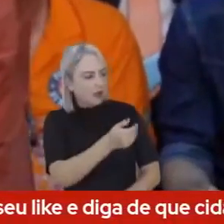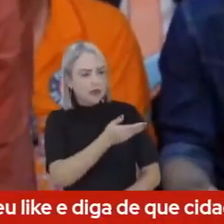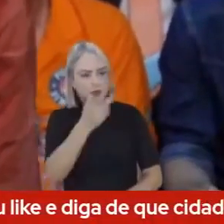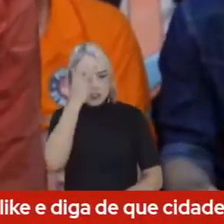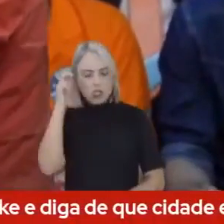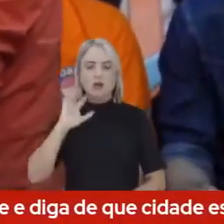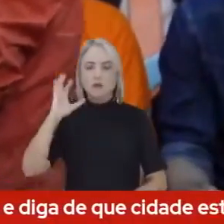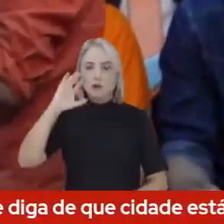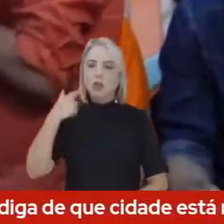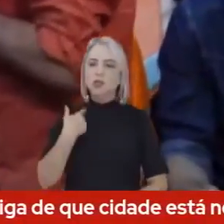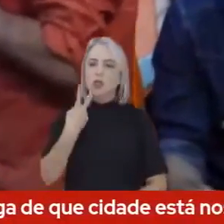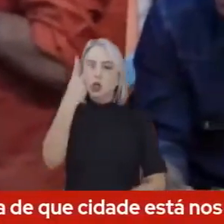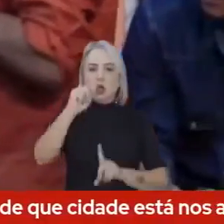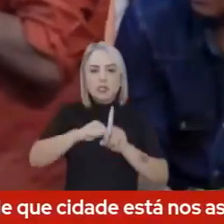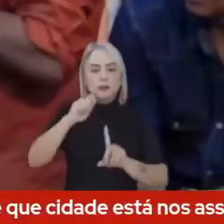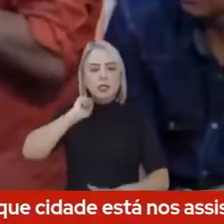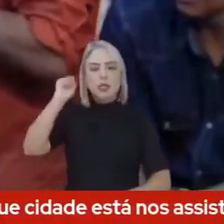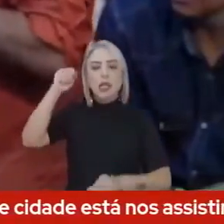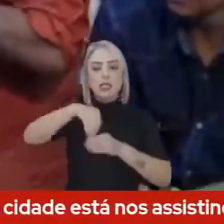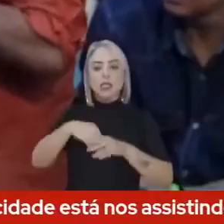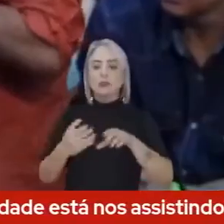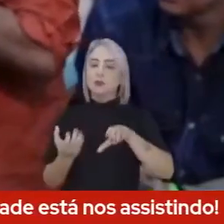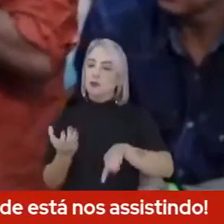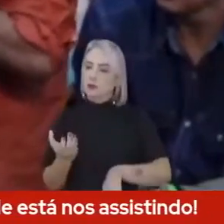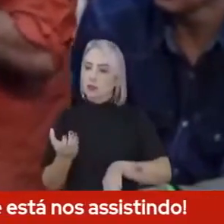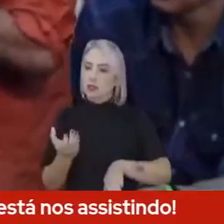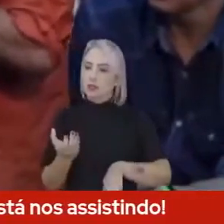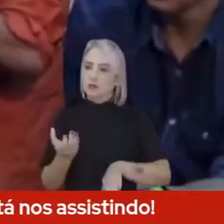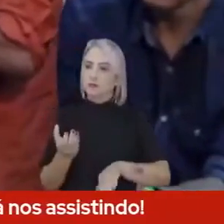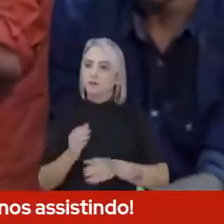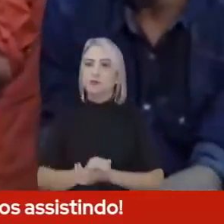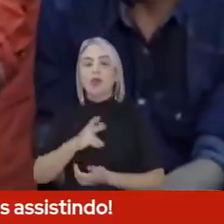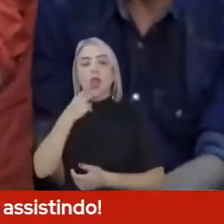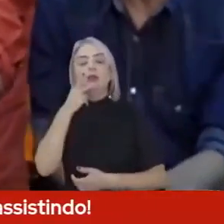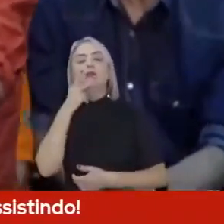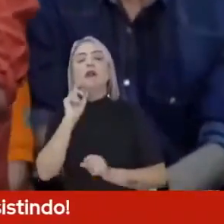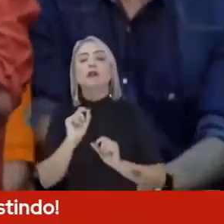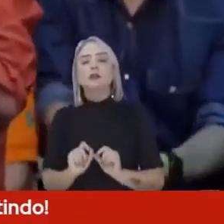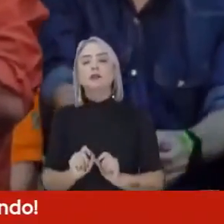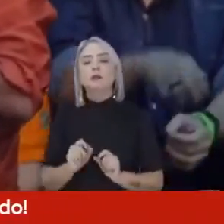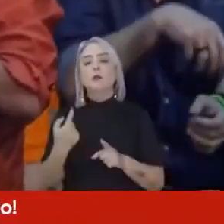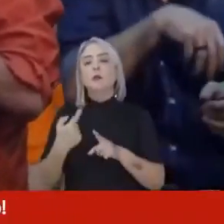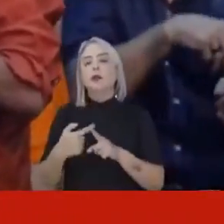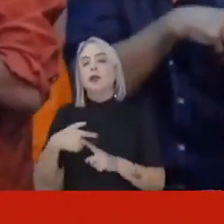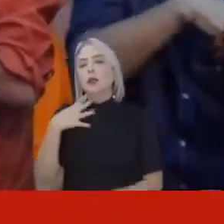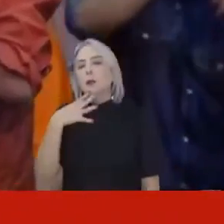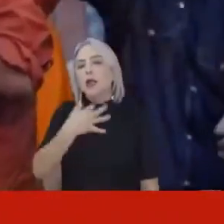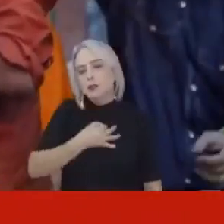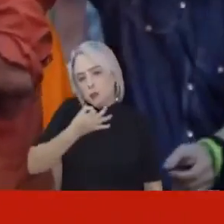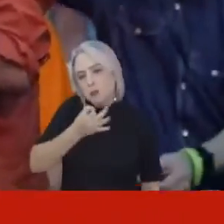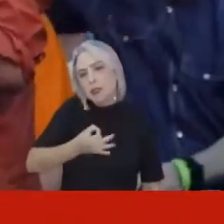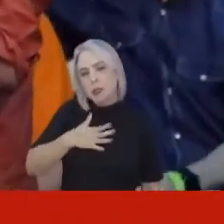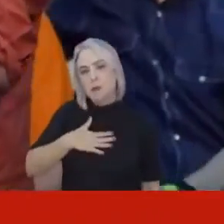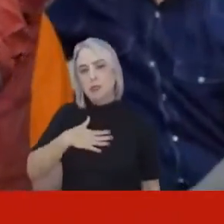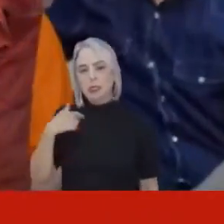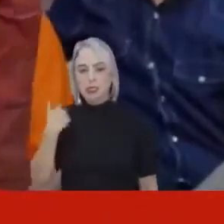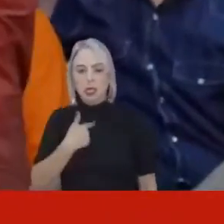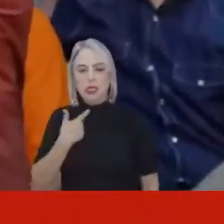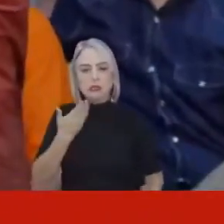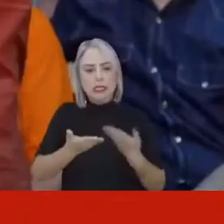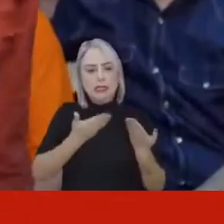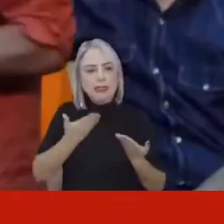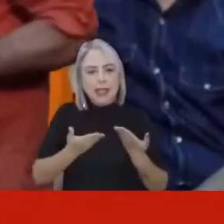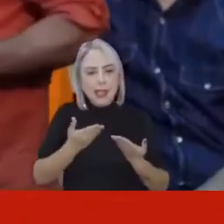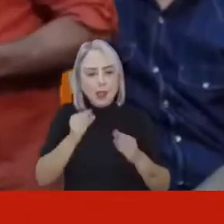isso em 2 meses dentro do Congresso Nacional. Estou dizendo isso porque acho que nós precisamos tratar do Brasil.